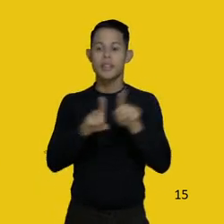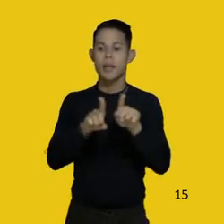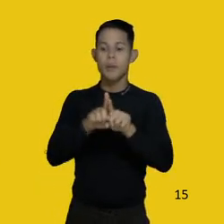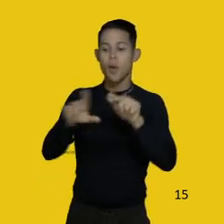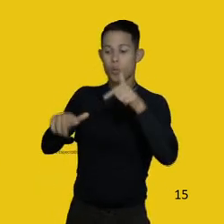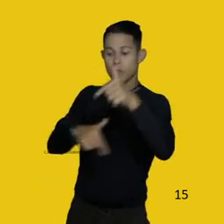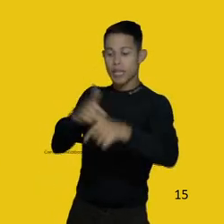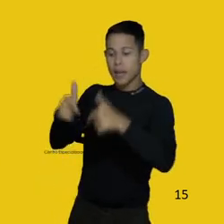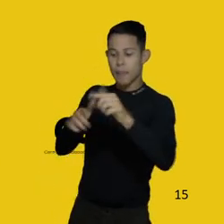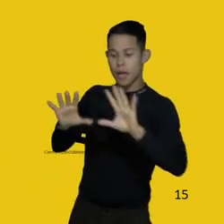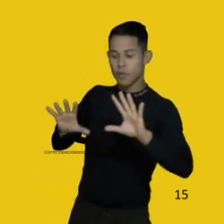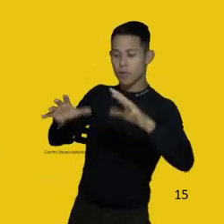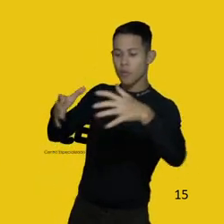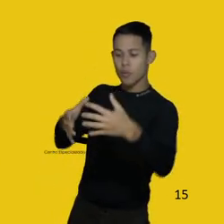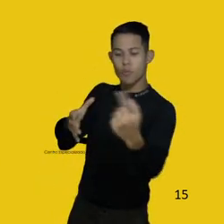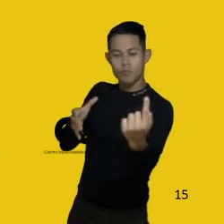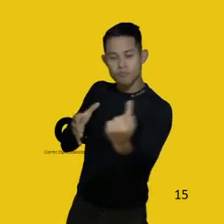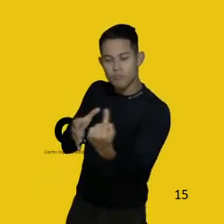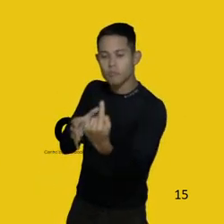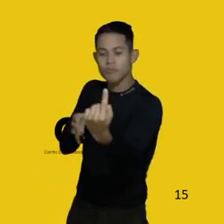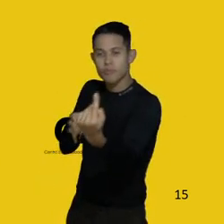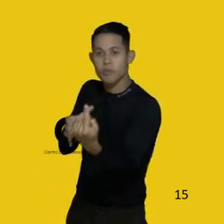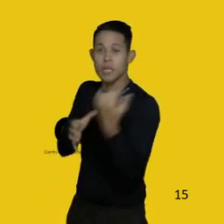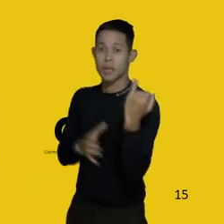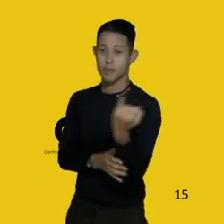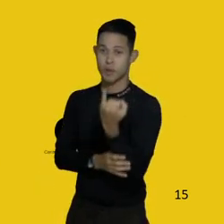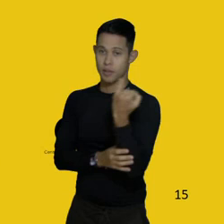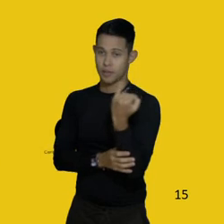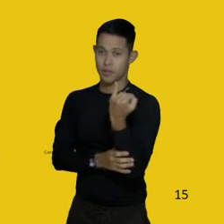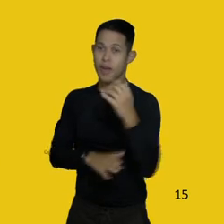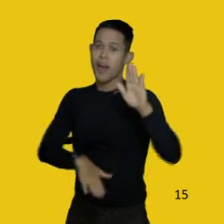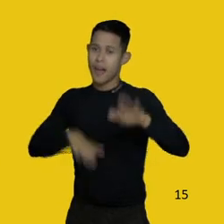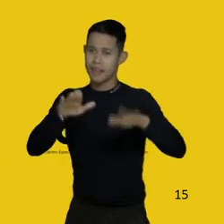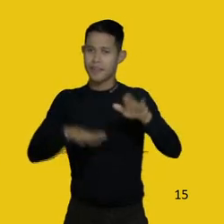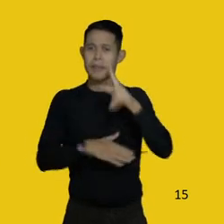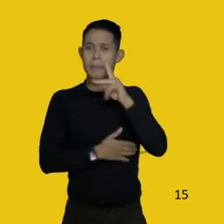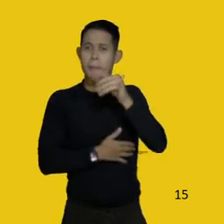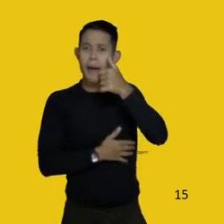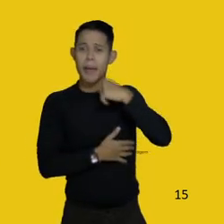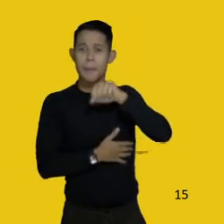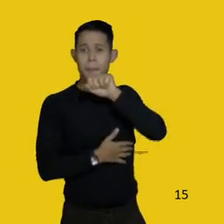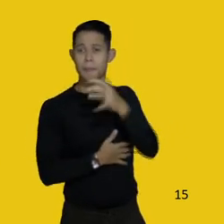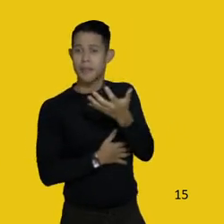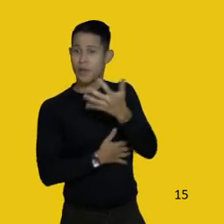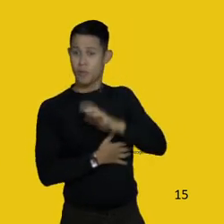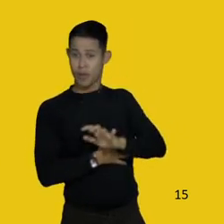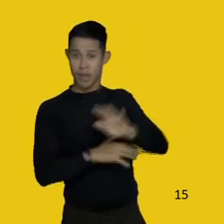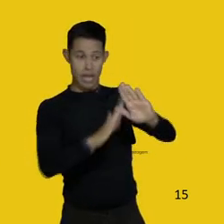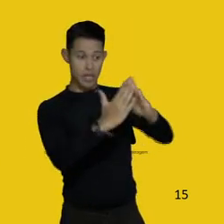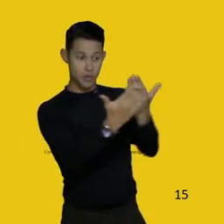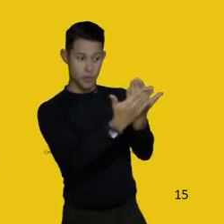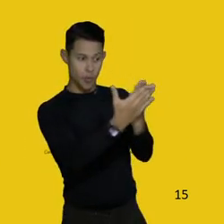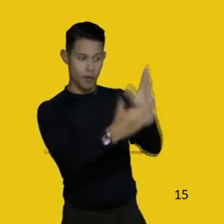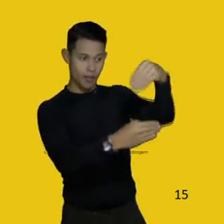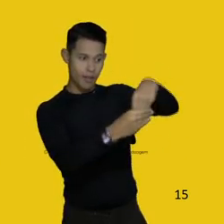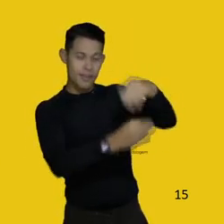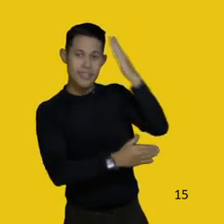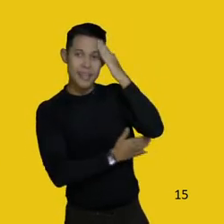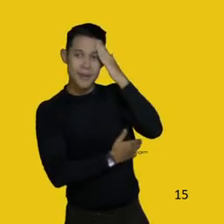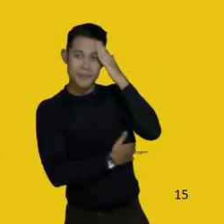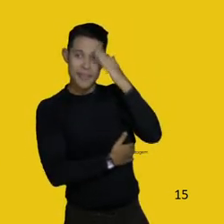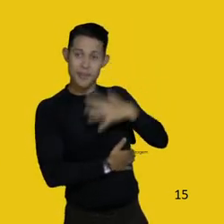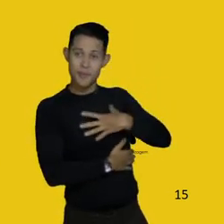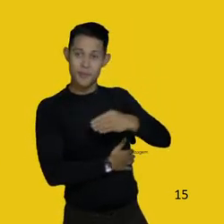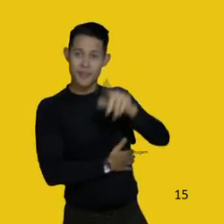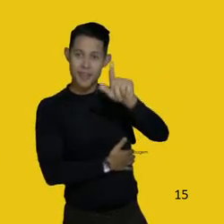grupo também Muitos pais não querem que a escola saiba que ele é disléxico outros pais já querem eu tinha uma aluna no ensino médio que